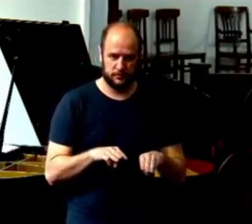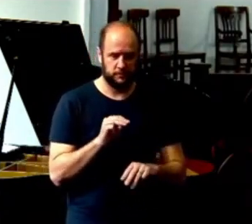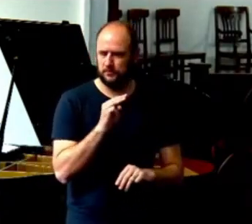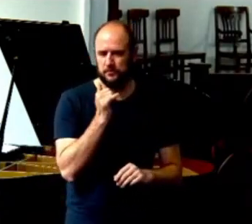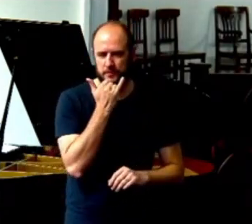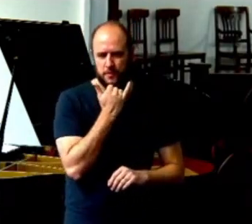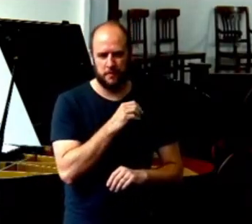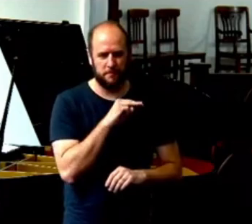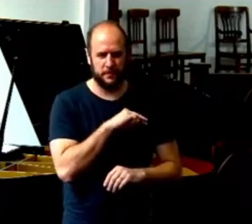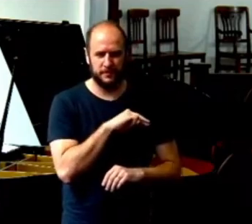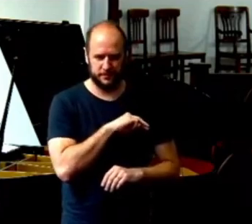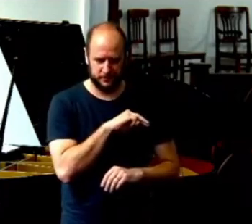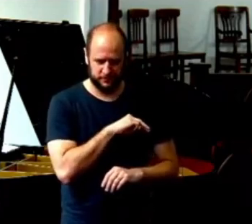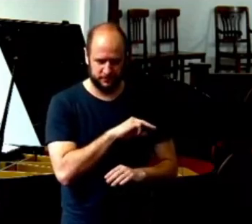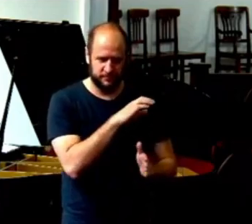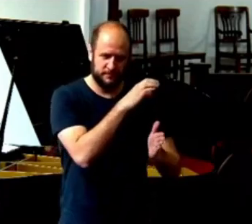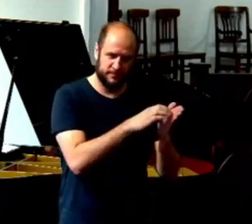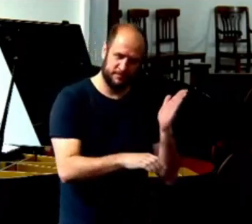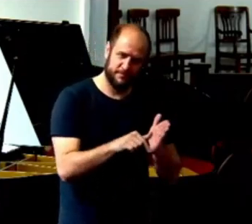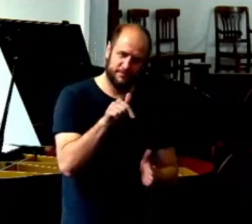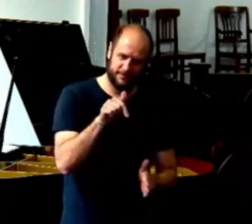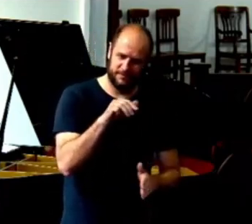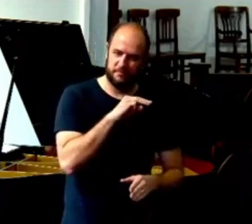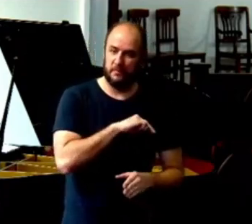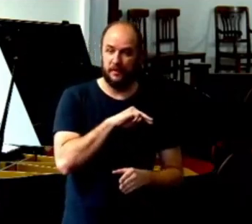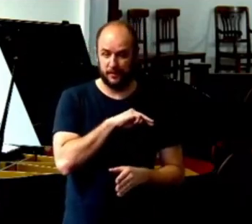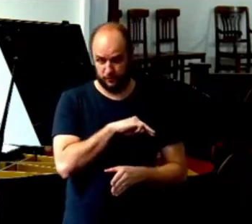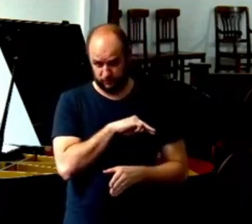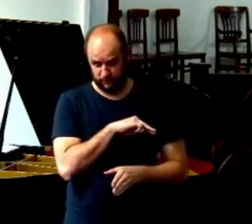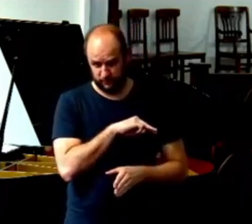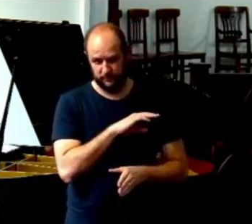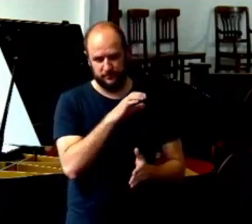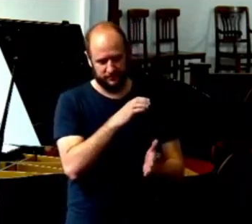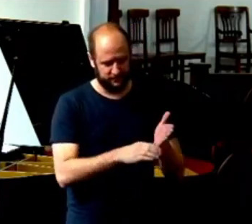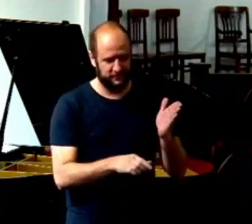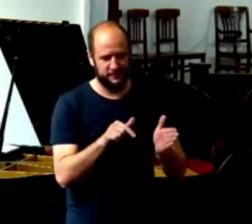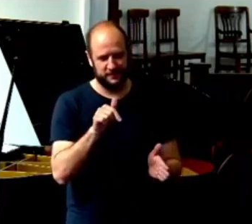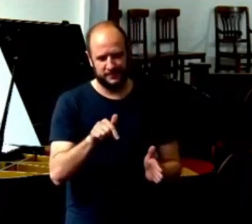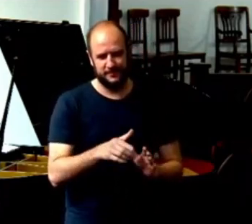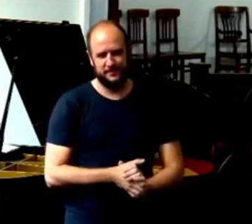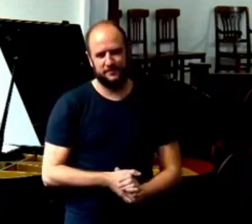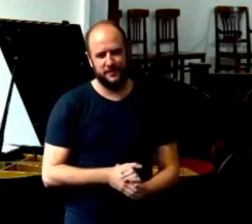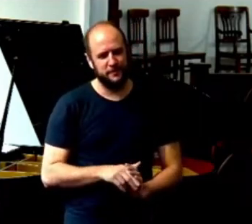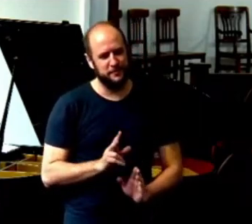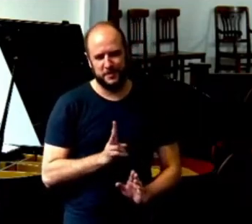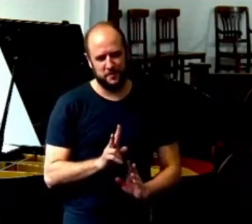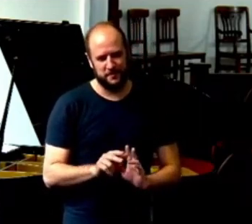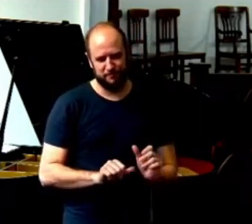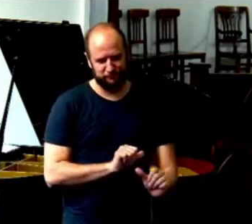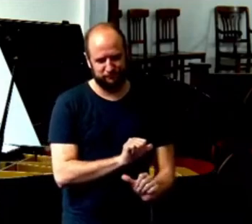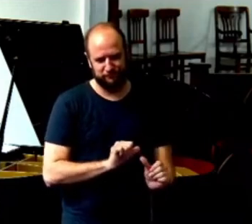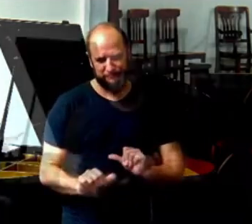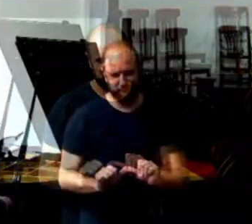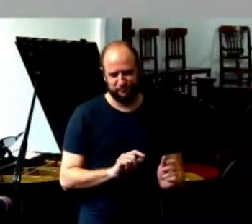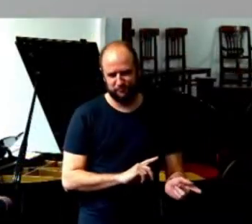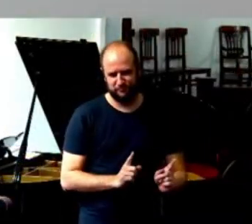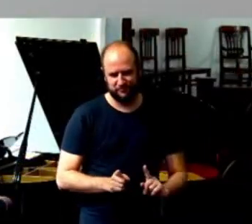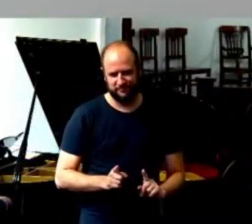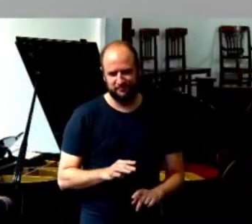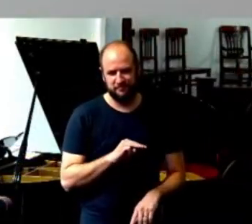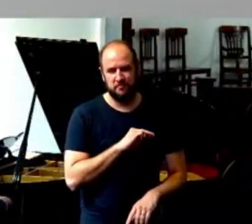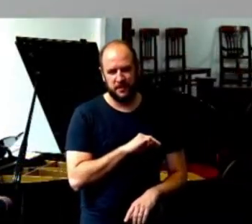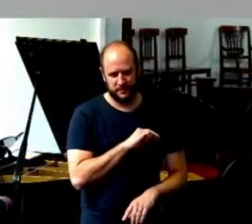no capítulo 7. Evangelho segundo Mateus, capítulo 7. Vamos dar continuidade